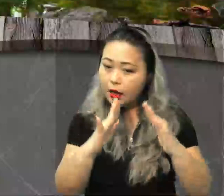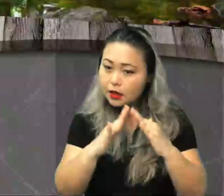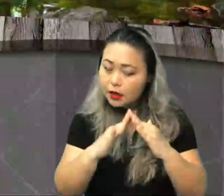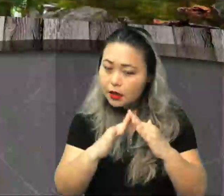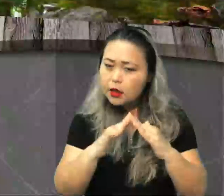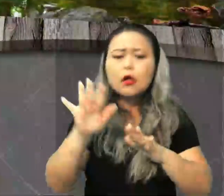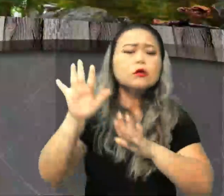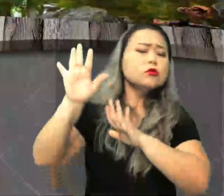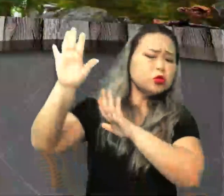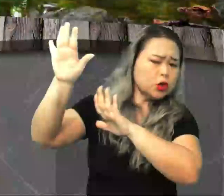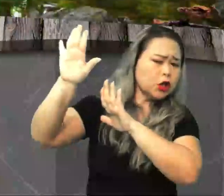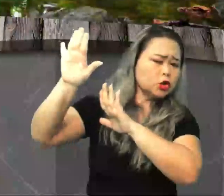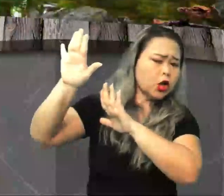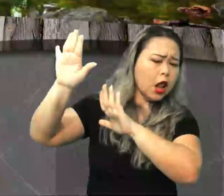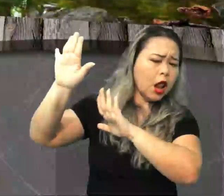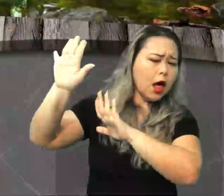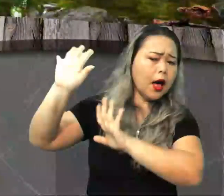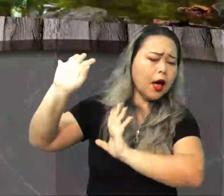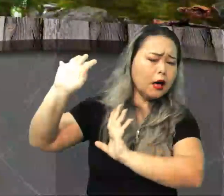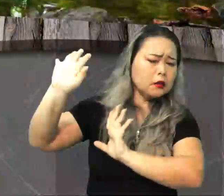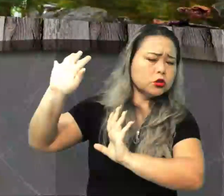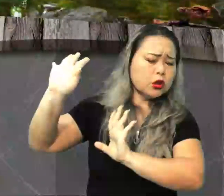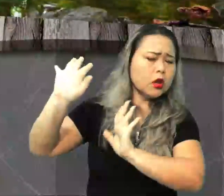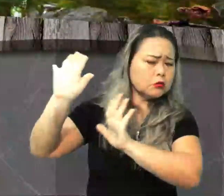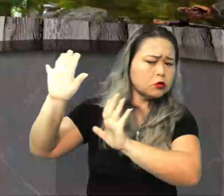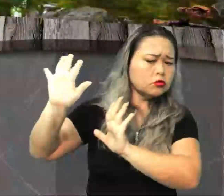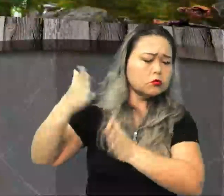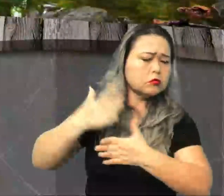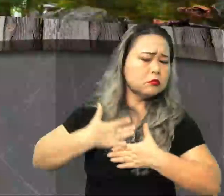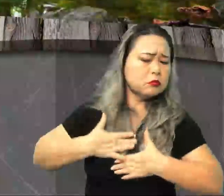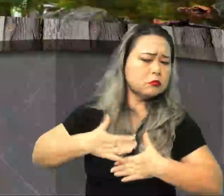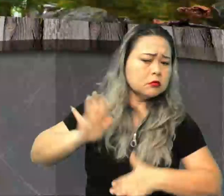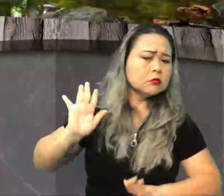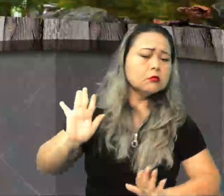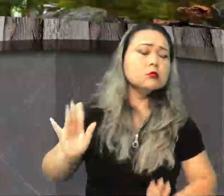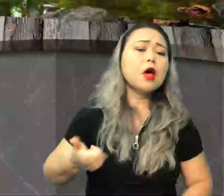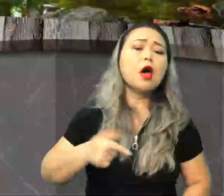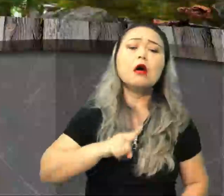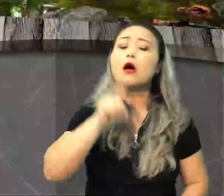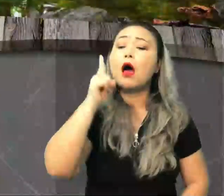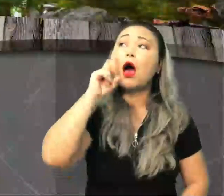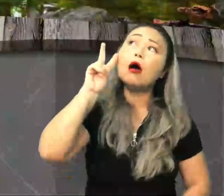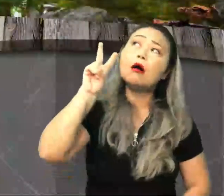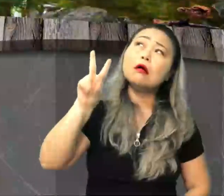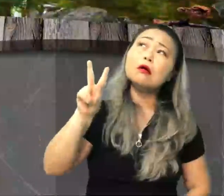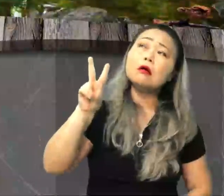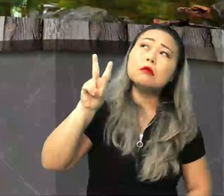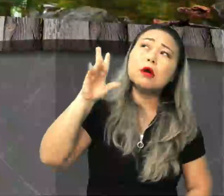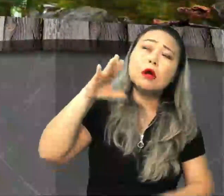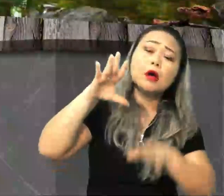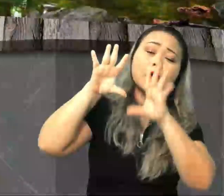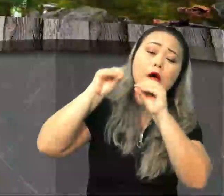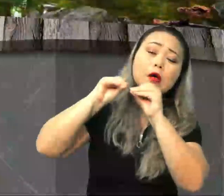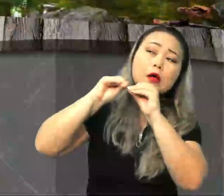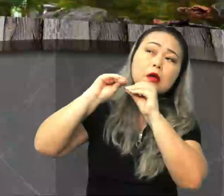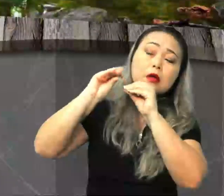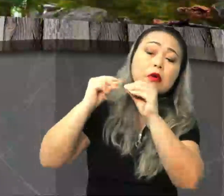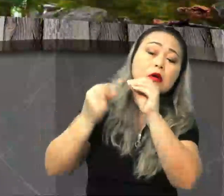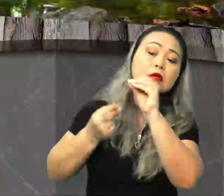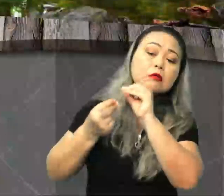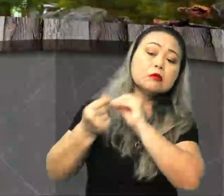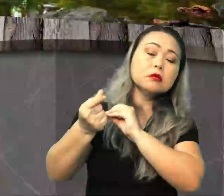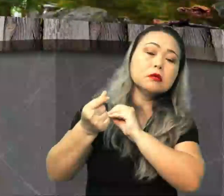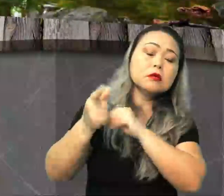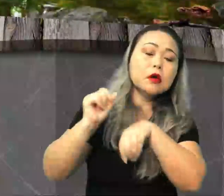casa, deixa a bichinha lá, não está te incomodando, né? Deixa ela tranquila. Ela vai aparecer à noite, depois ela vai sumir, porque ela